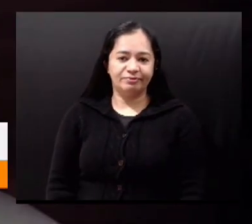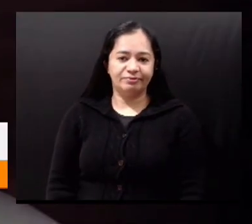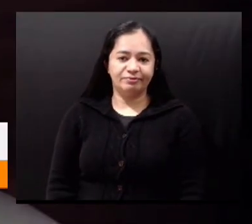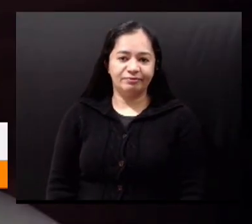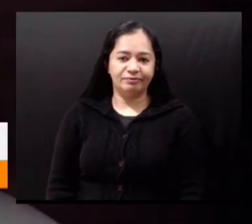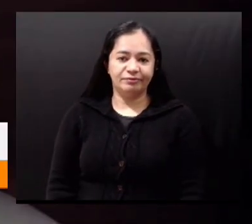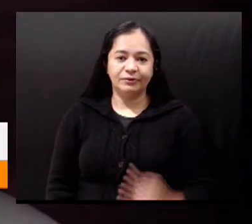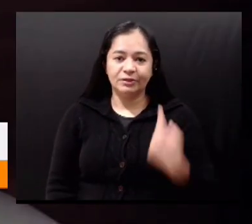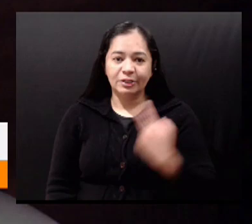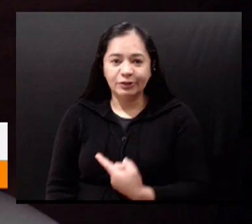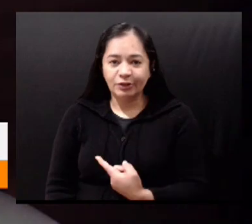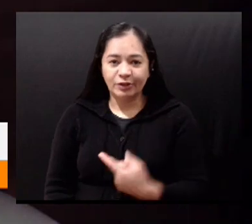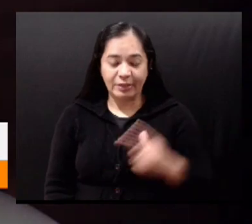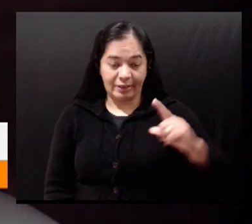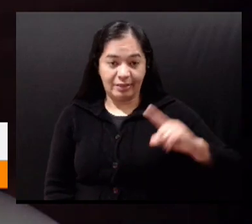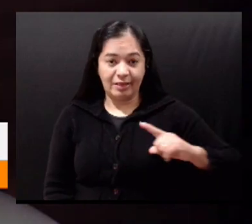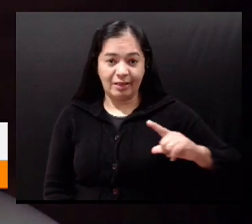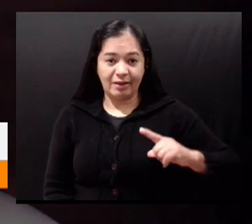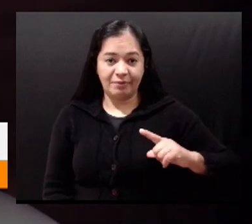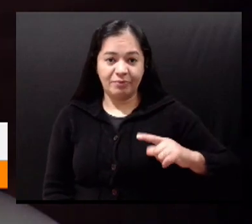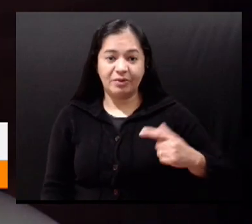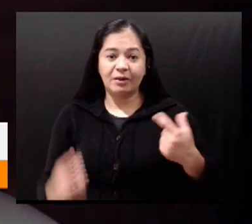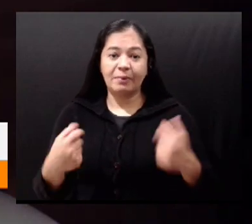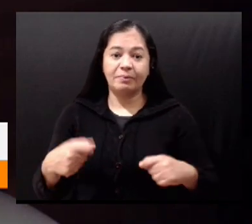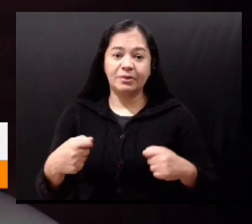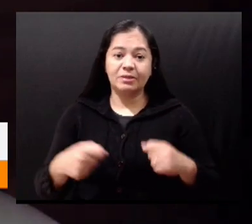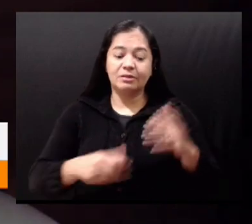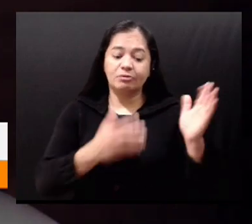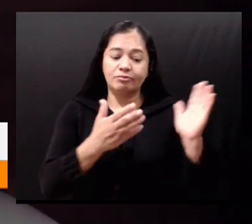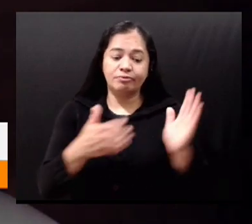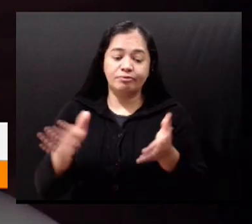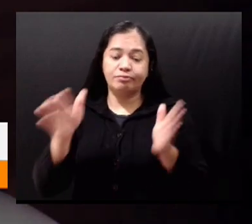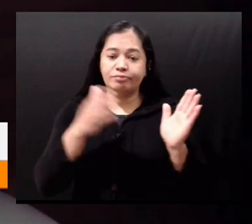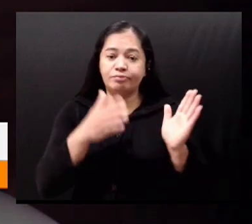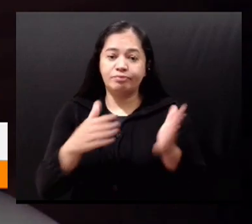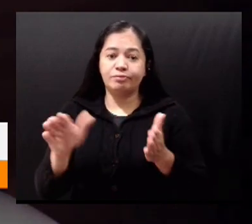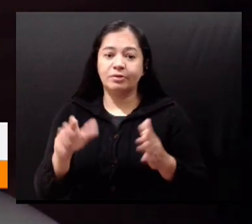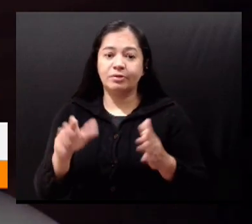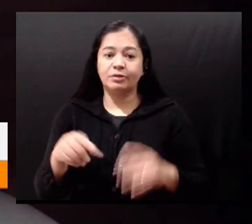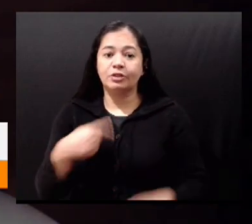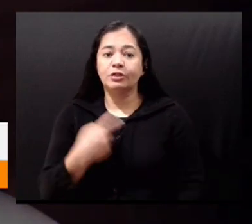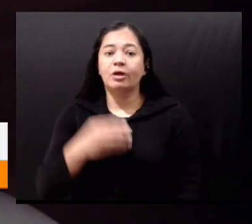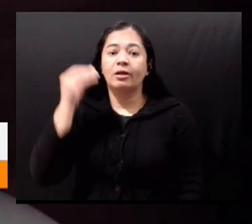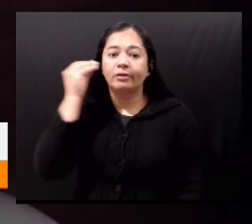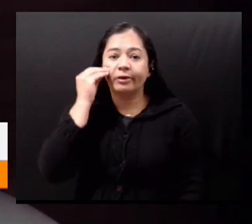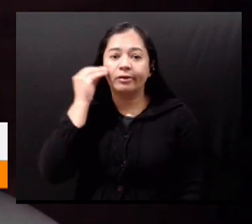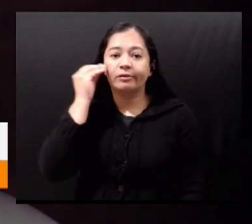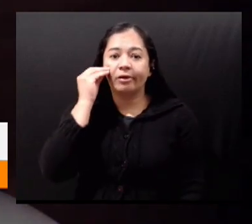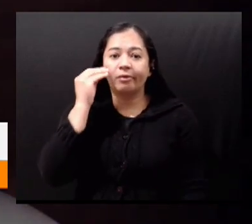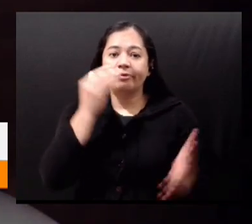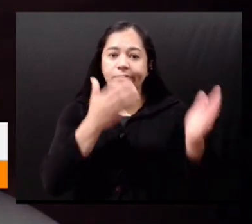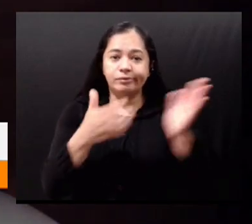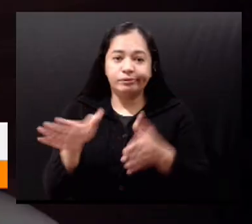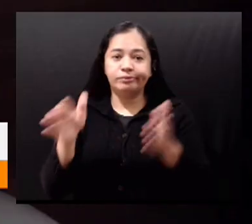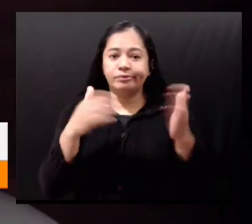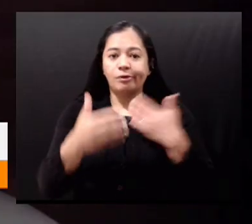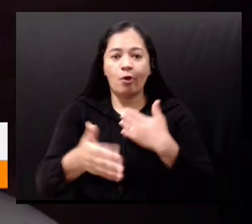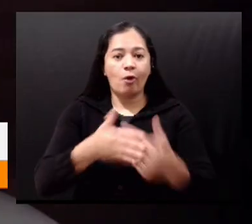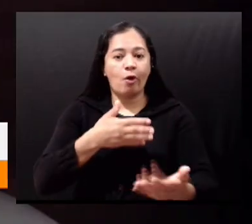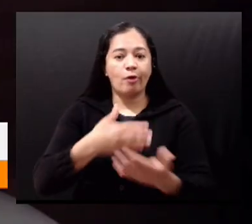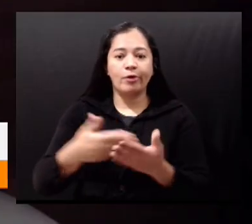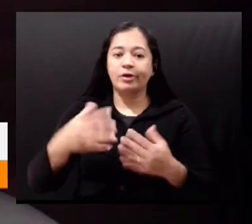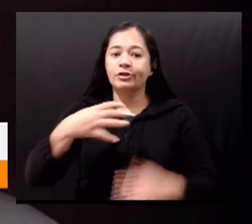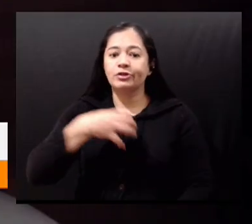ter, a gente precisa produzir. E aí a gente vai tentar produzir de todas as maneiras possíveis. A gente